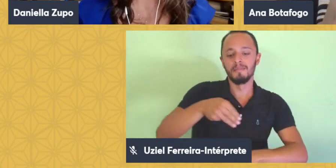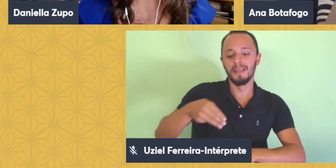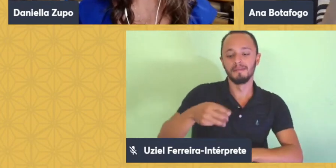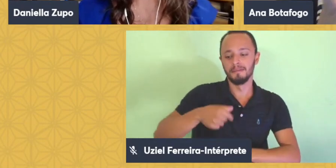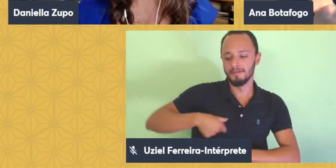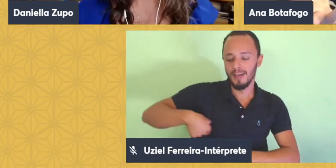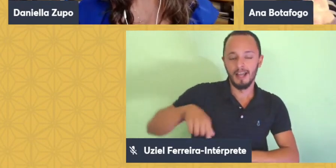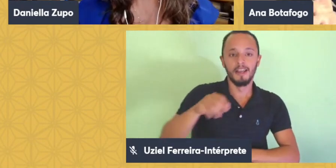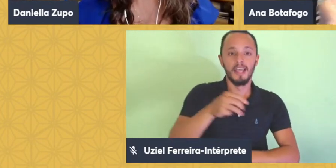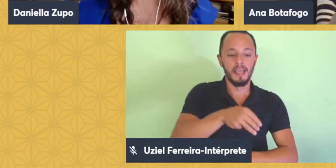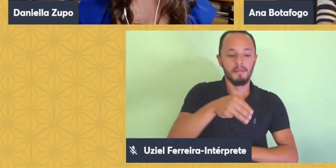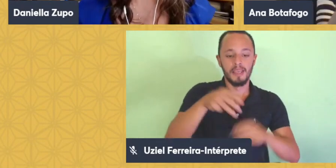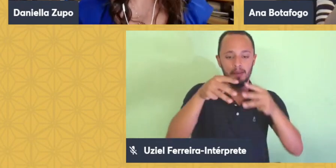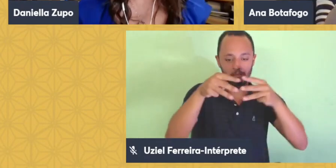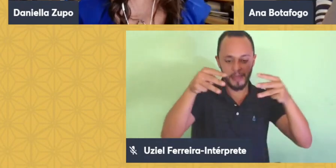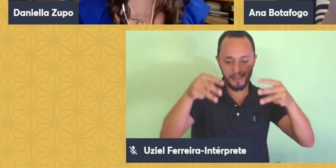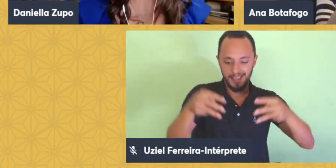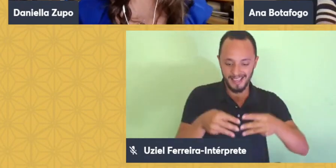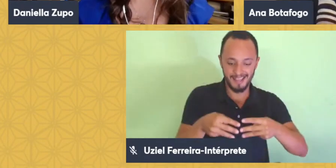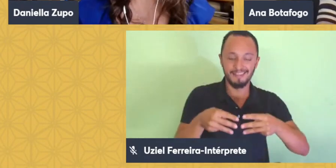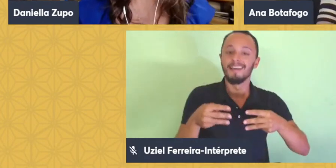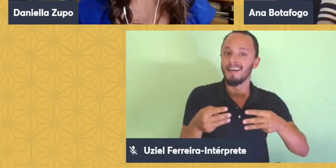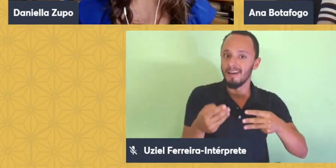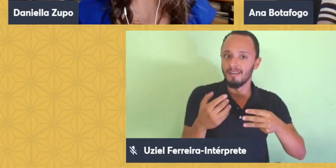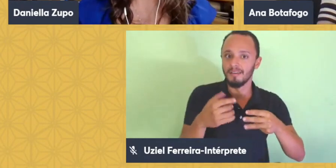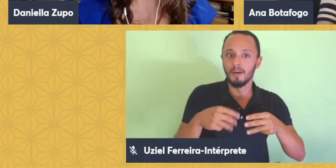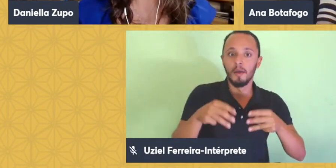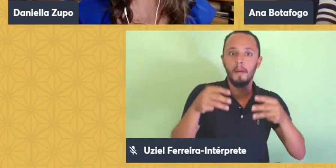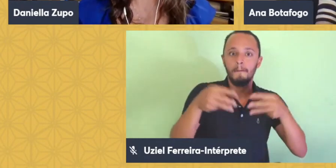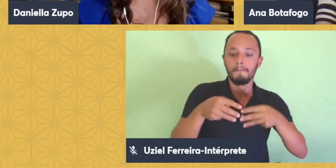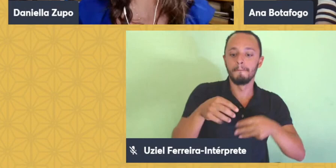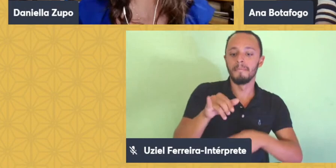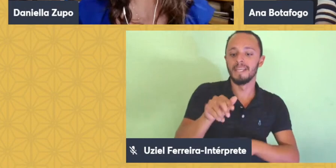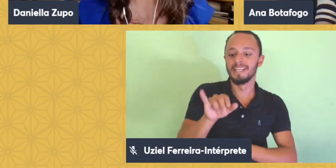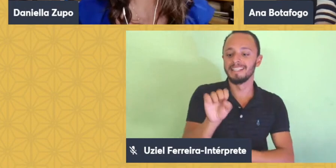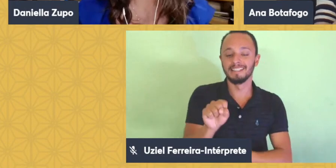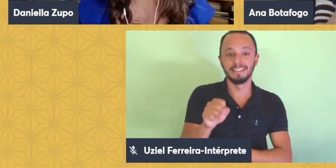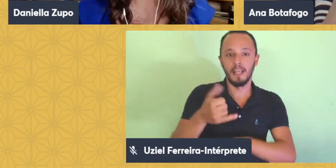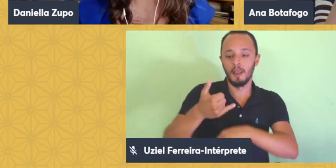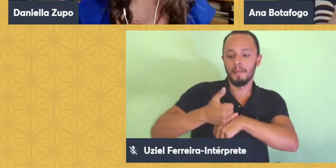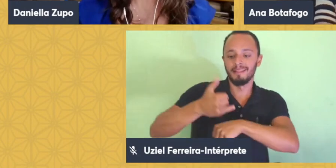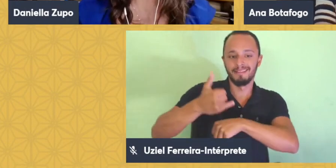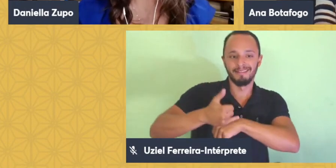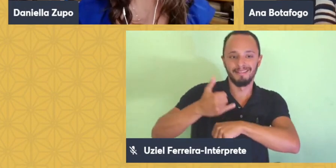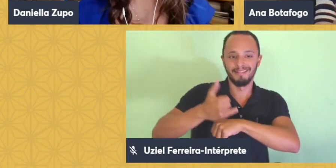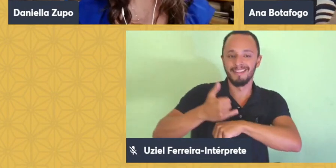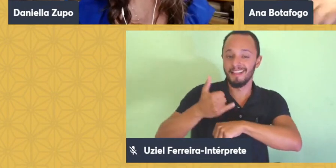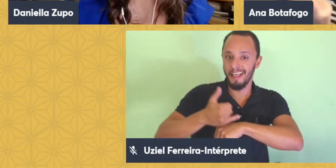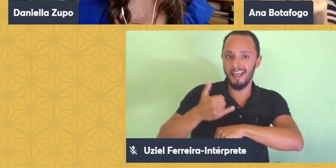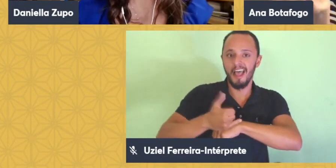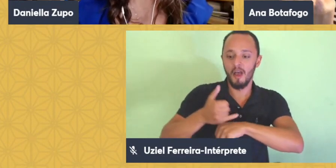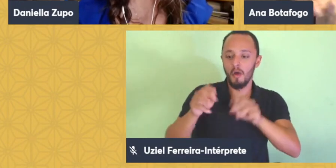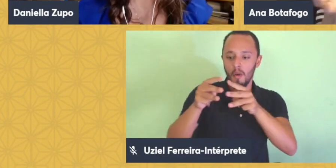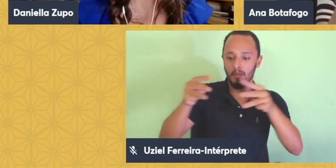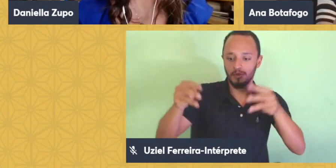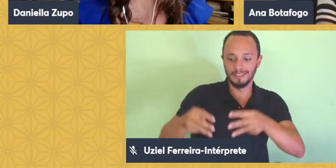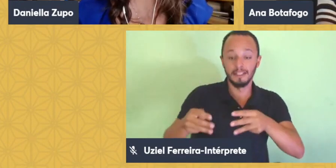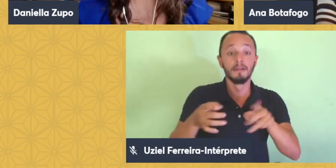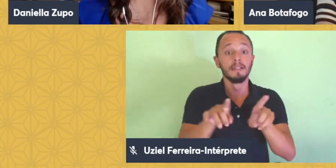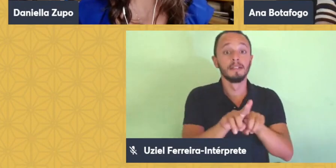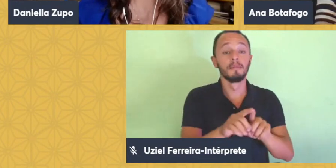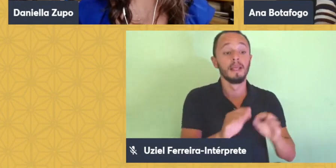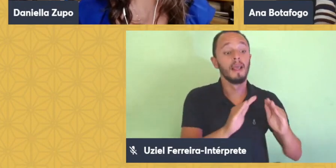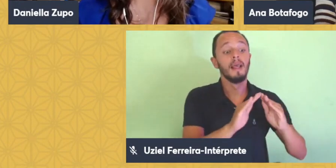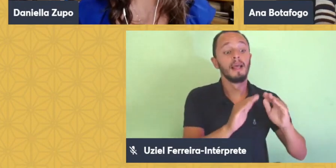do MM Gerdau né o museu de Minas das minas e do Metal EA casa Fiat